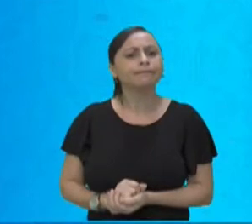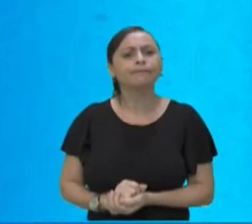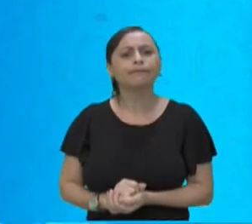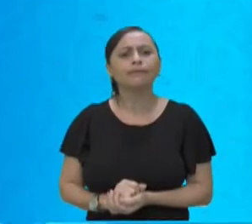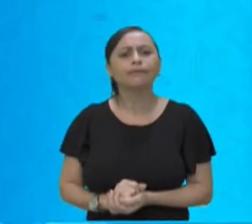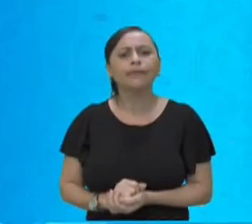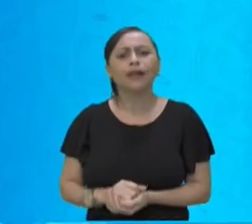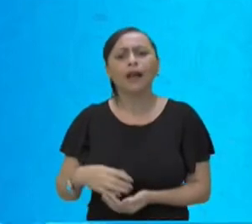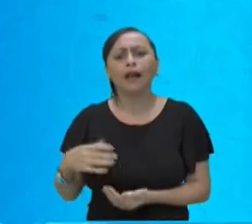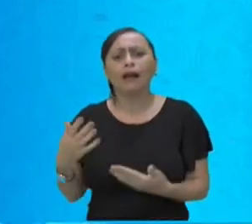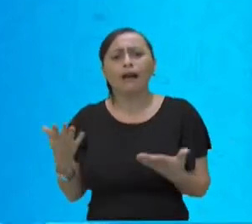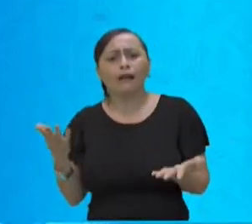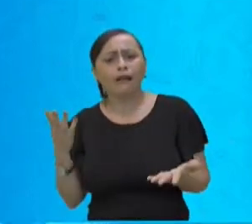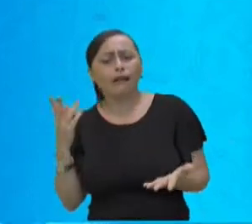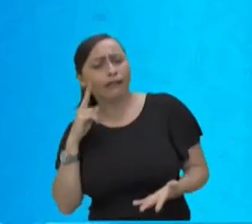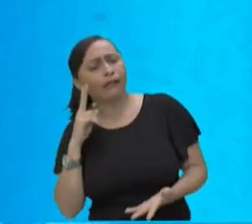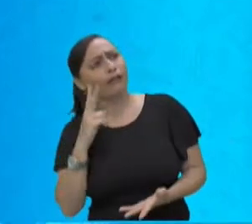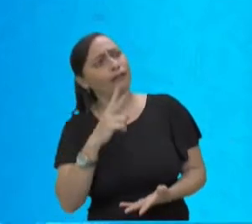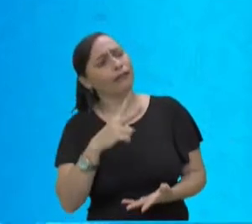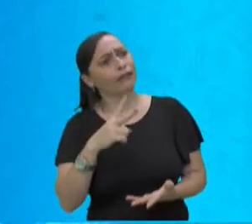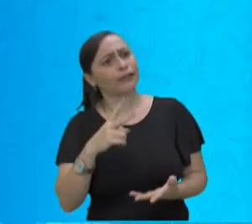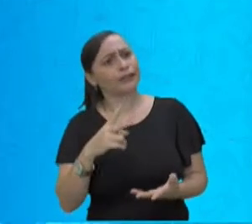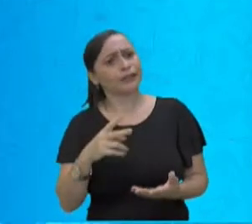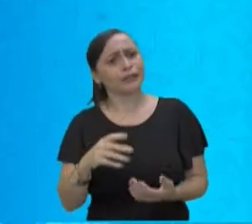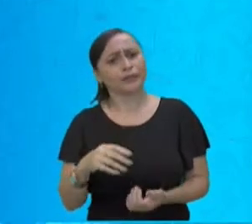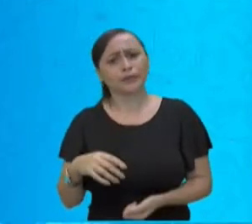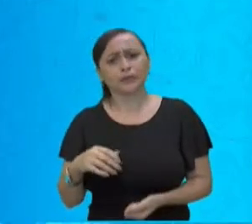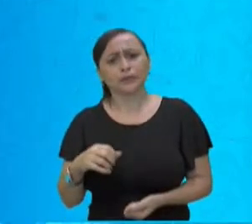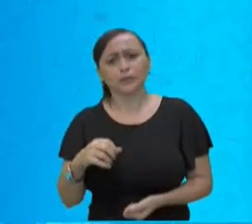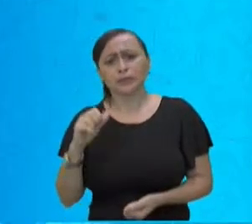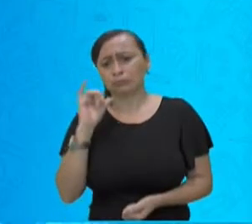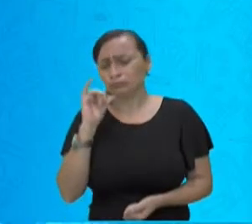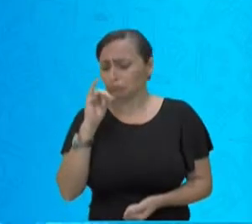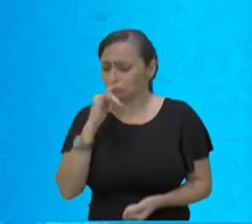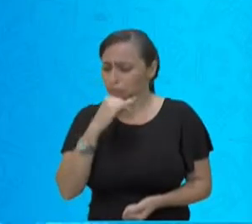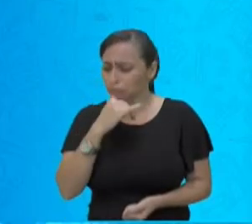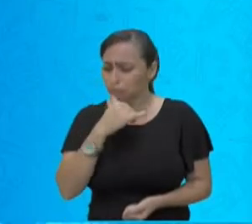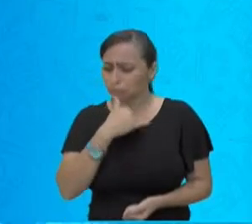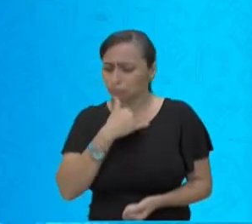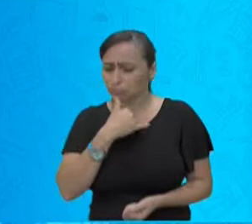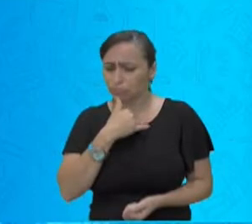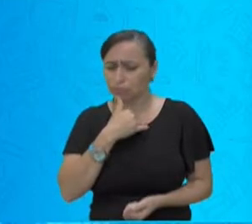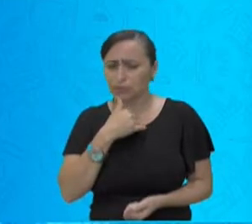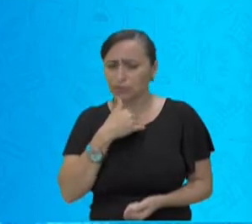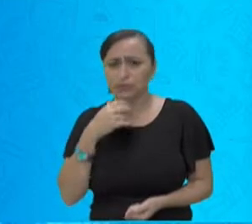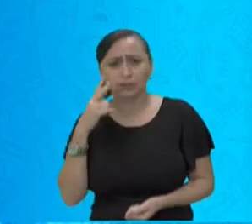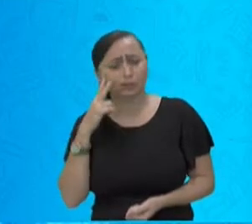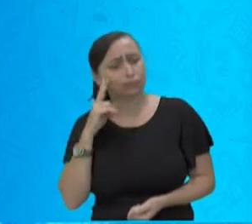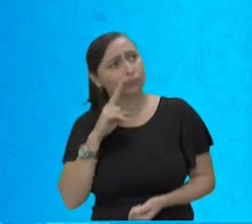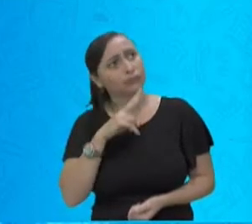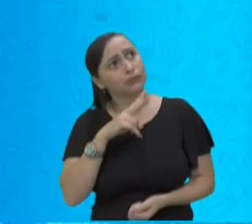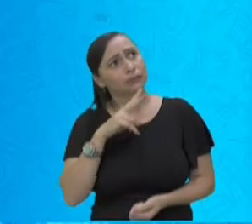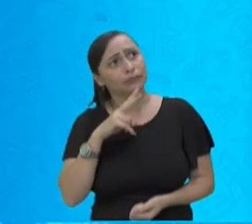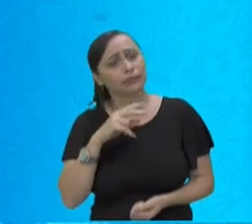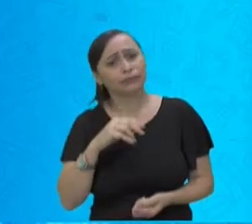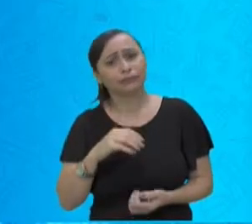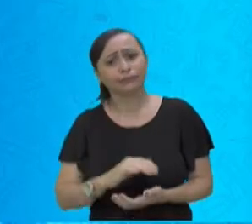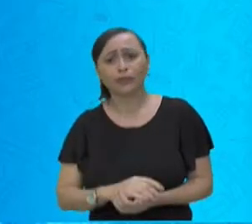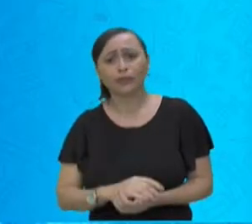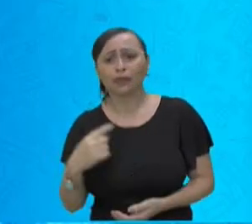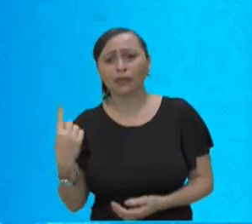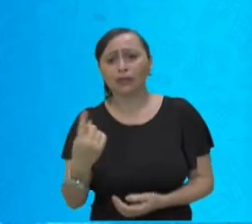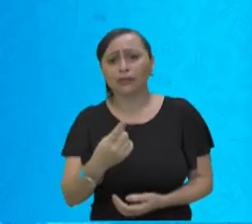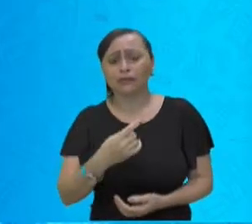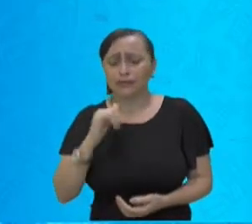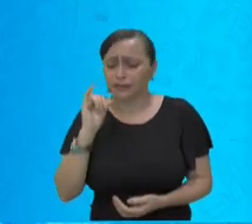E ai esse aqui é a tristeza Olha só nós